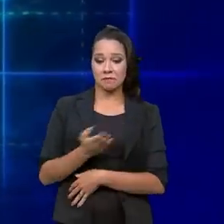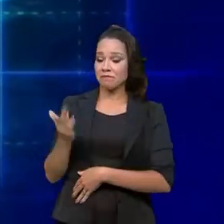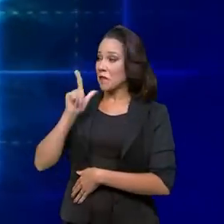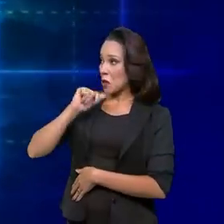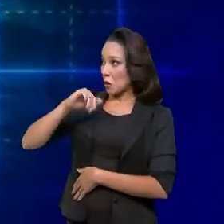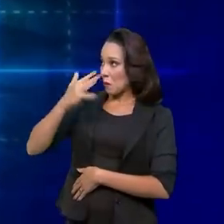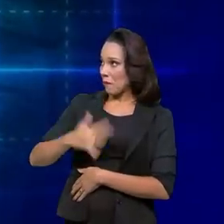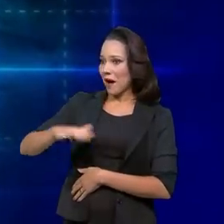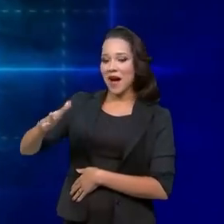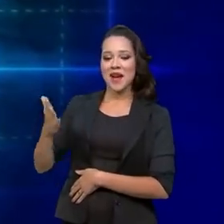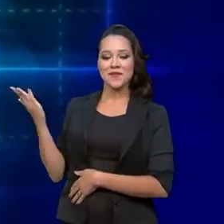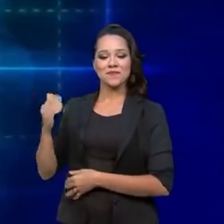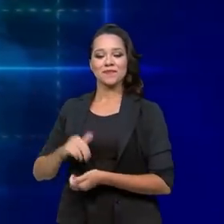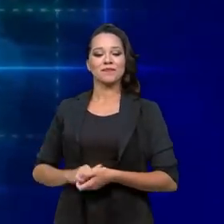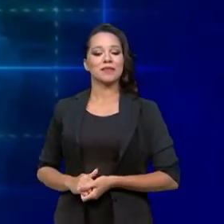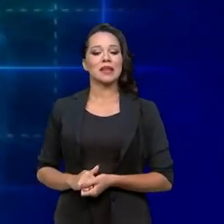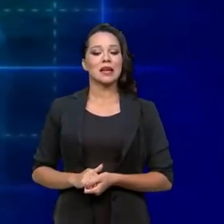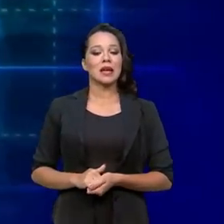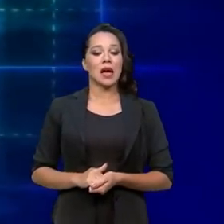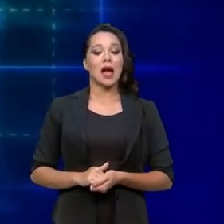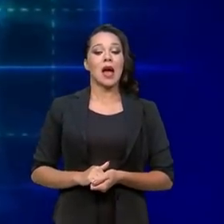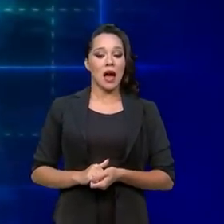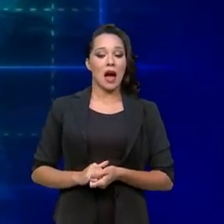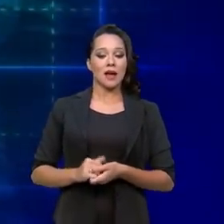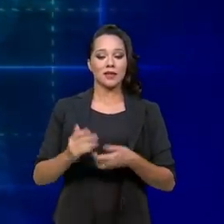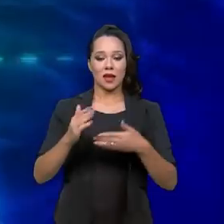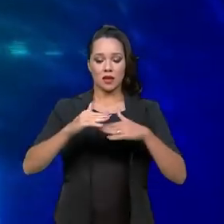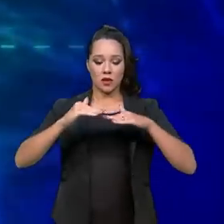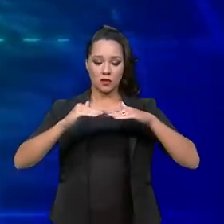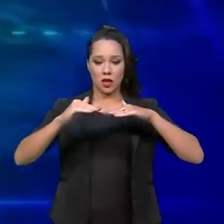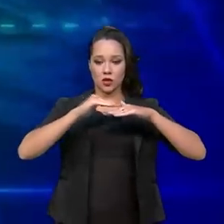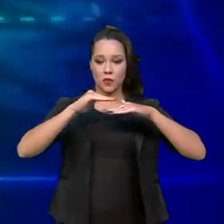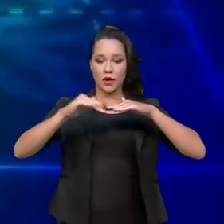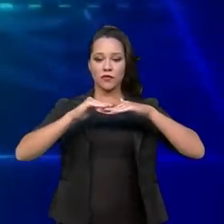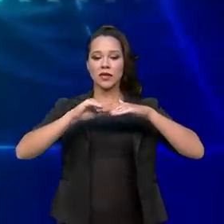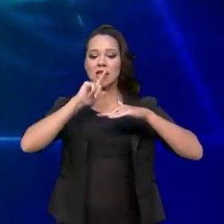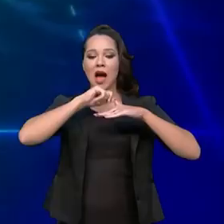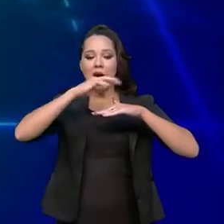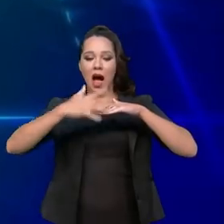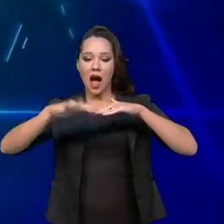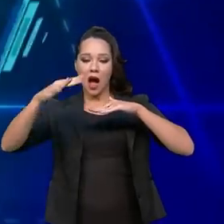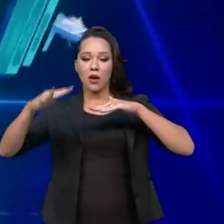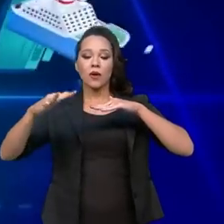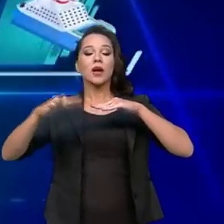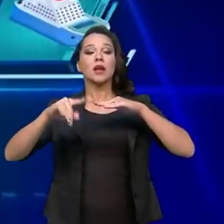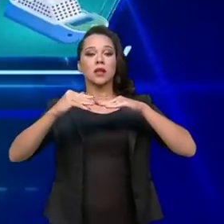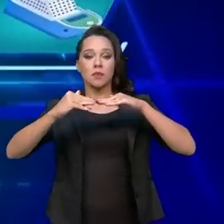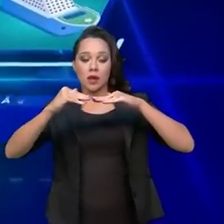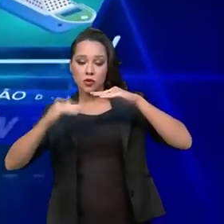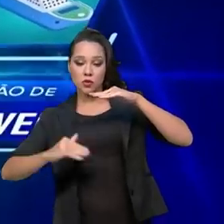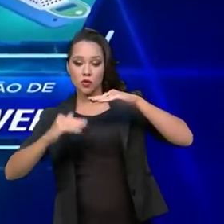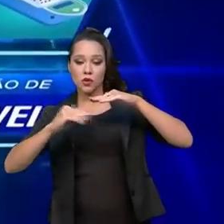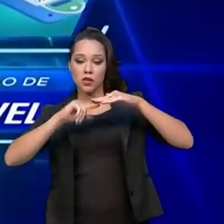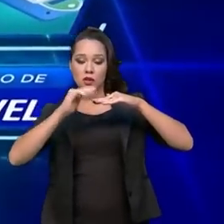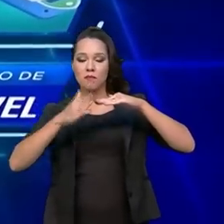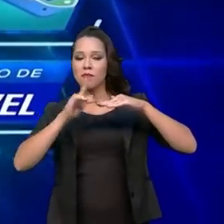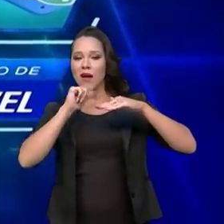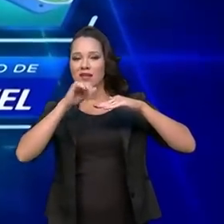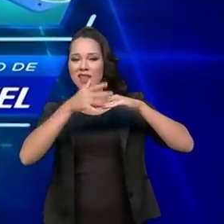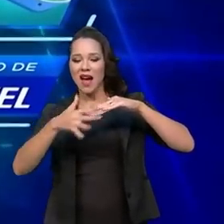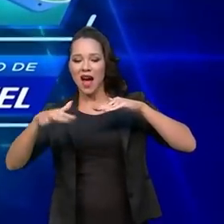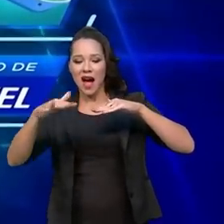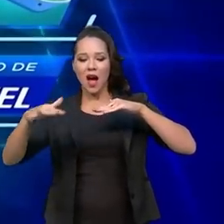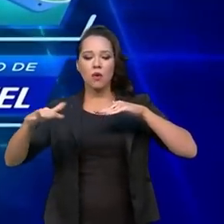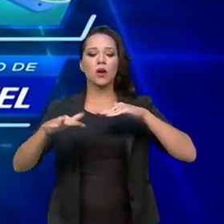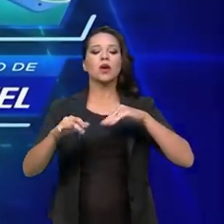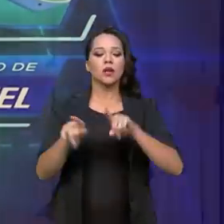mar. E na parte da superfície, na coluna d'água, a zona econômica exclusiva. E na parte